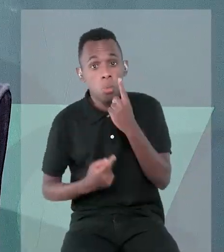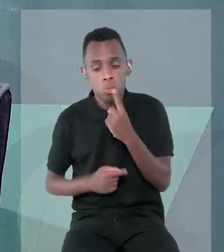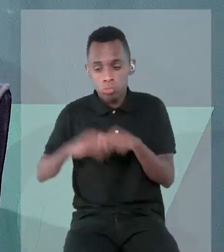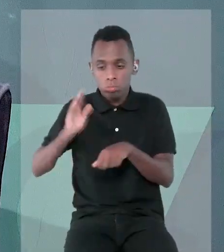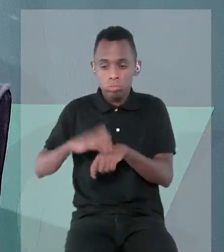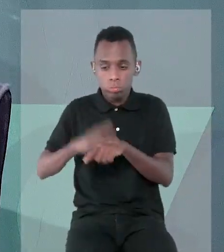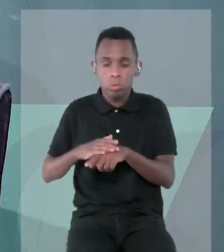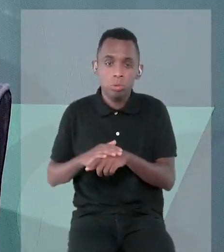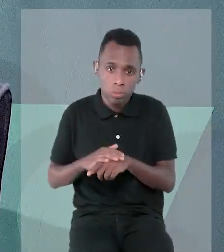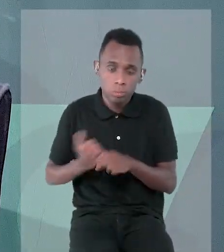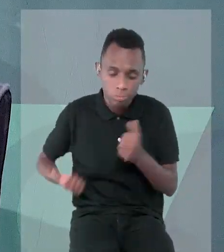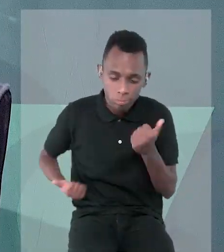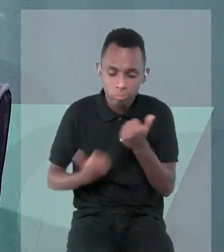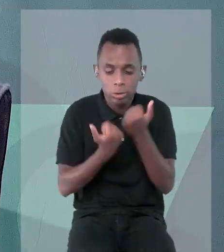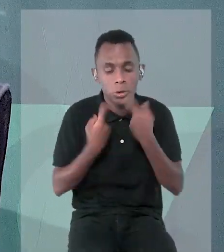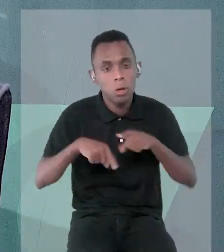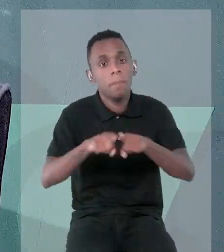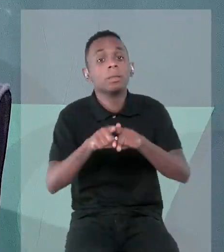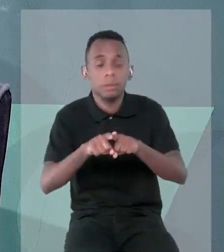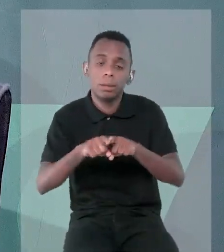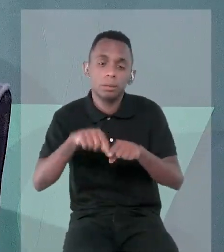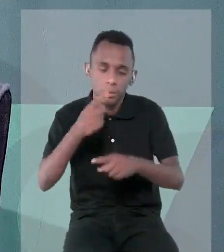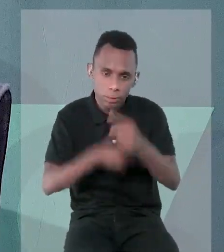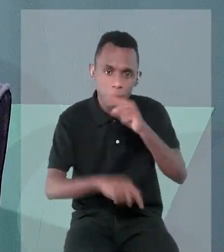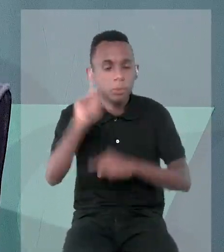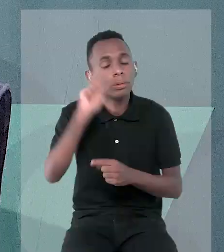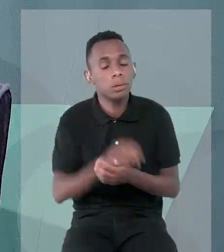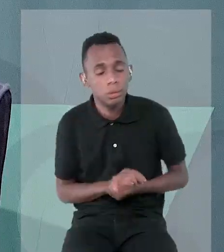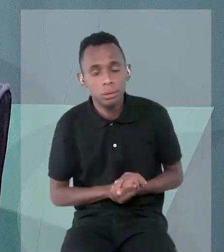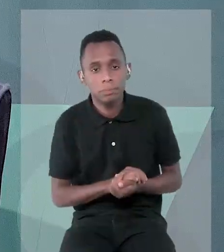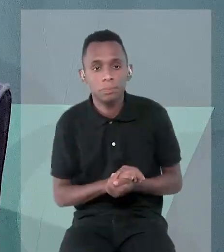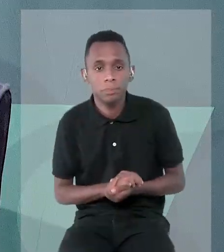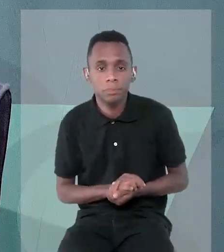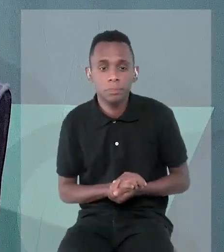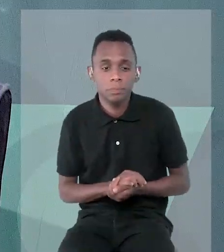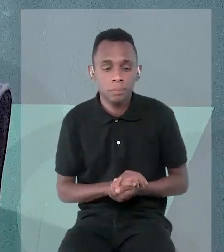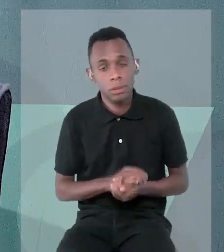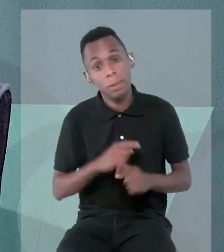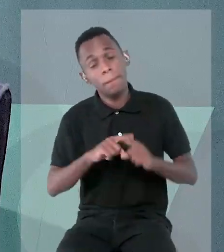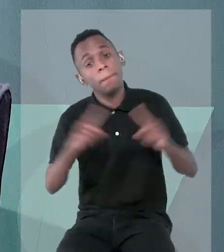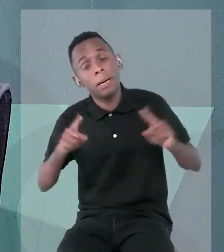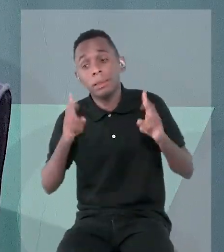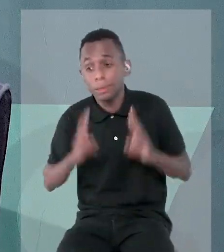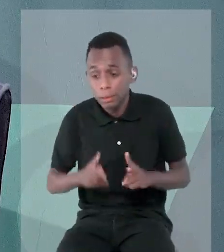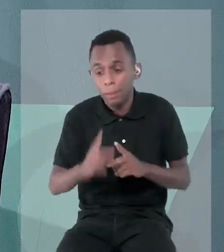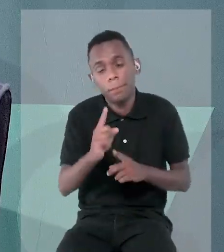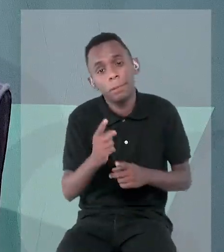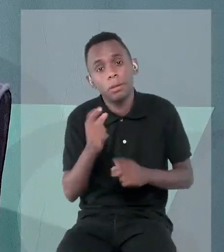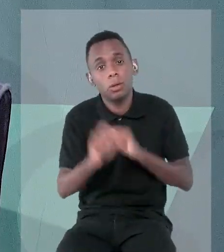dos parceiros, dos agentes dessa transformação, porém, sempre com a ideia de